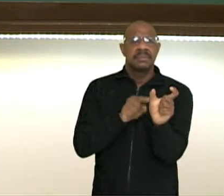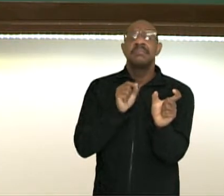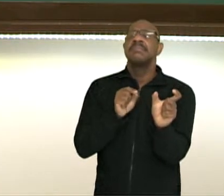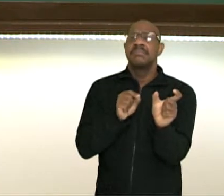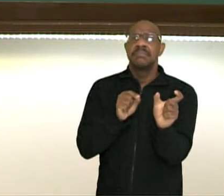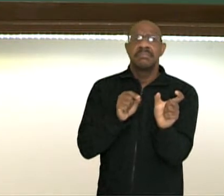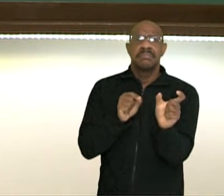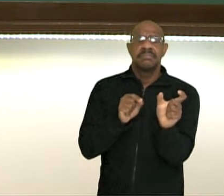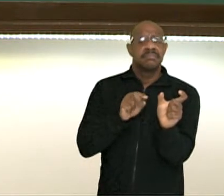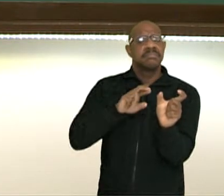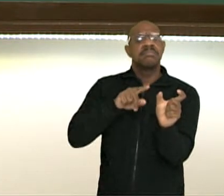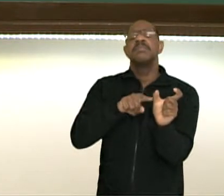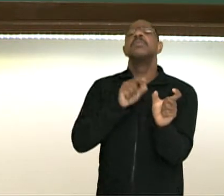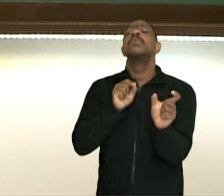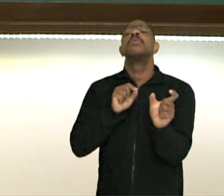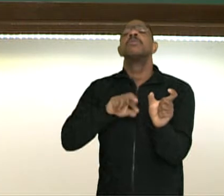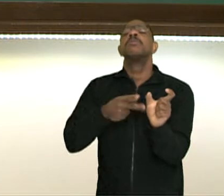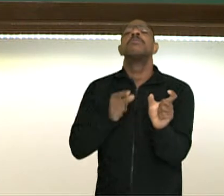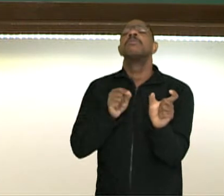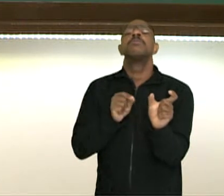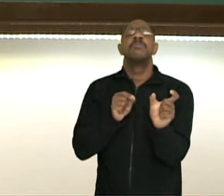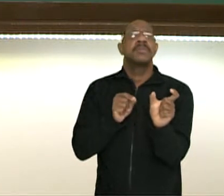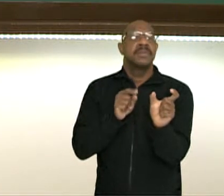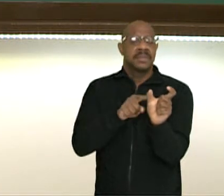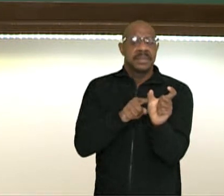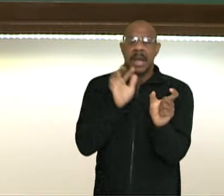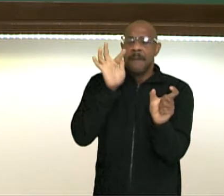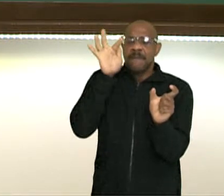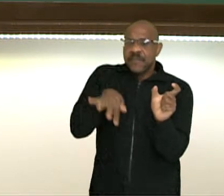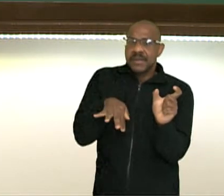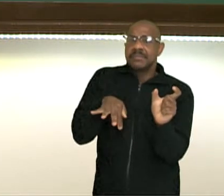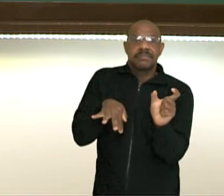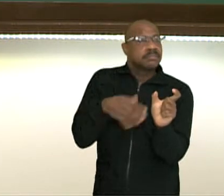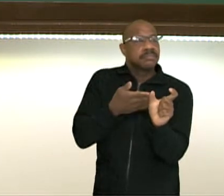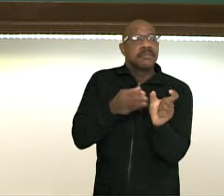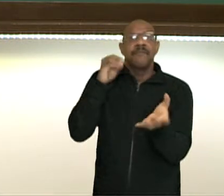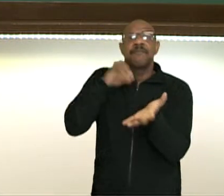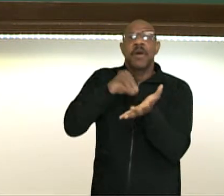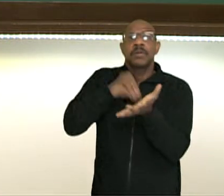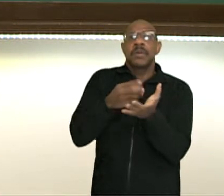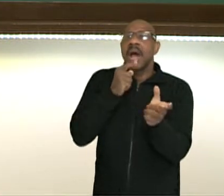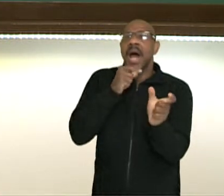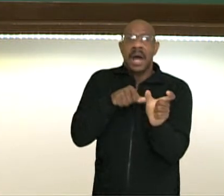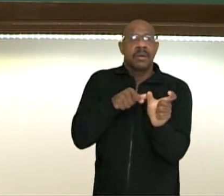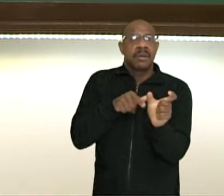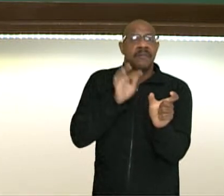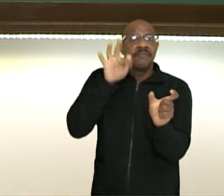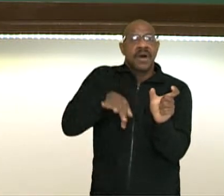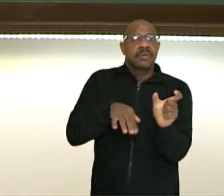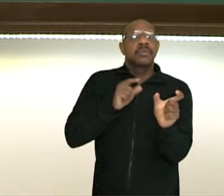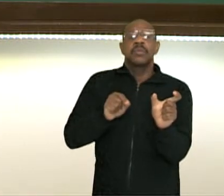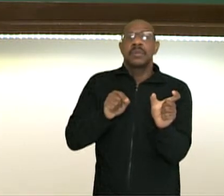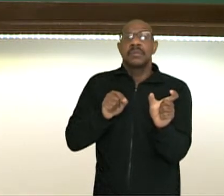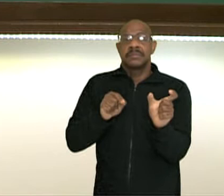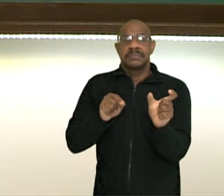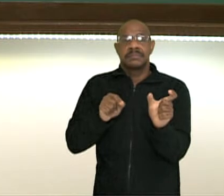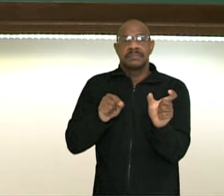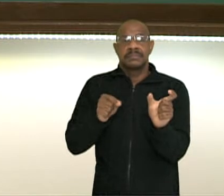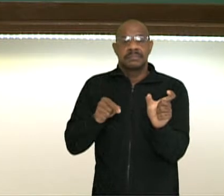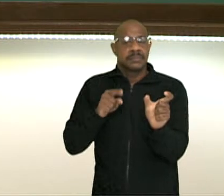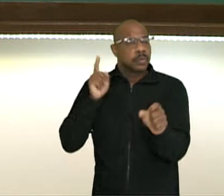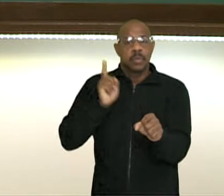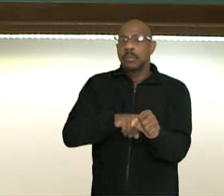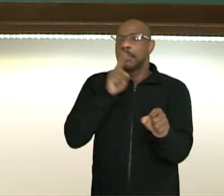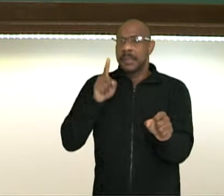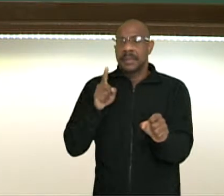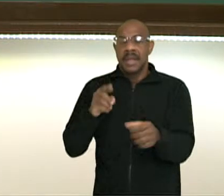escassez denota o quê? Que está terminando mesmo. A falta denota o quê? Que acabou ali naquele momento,